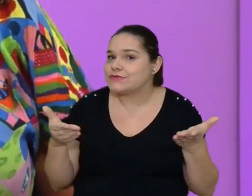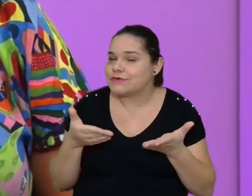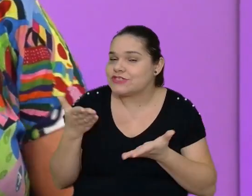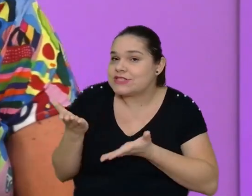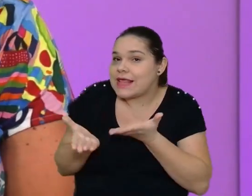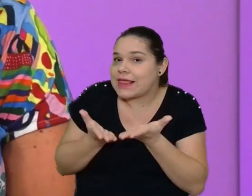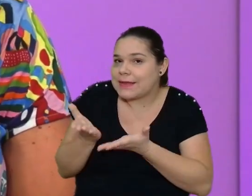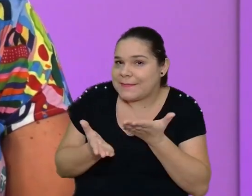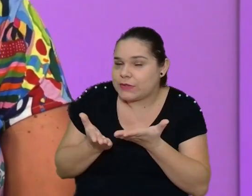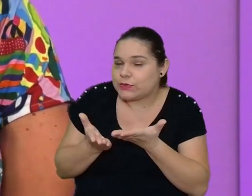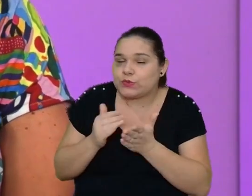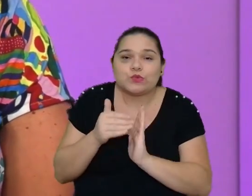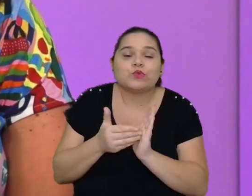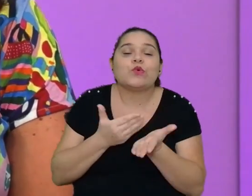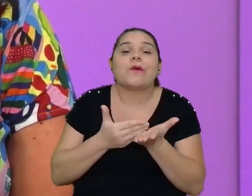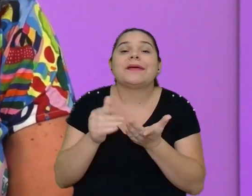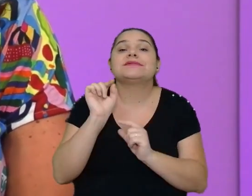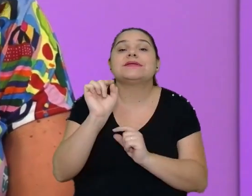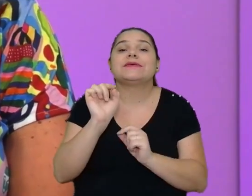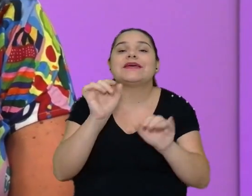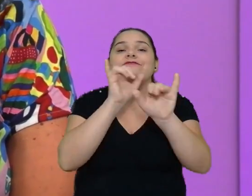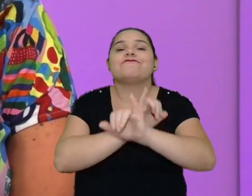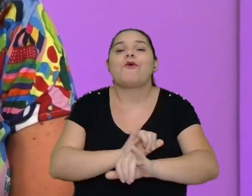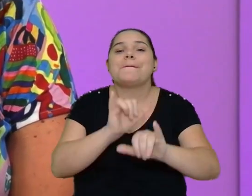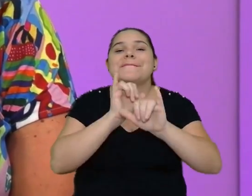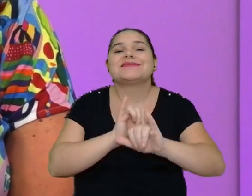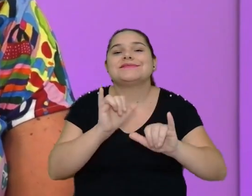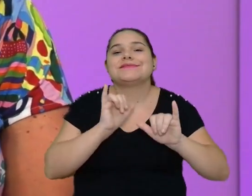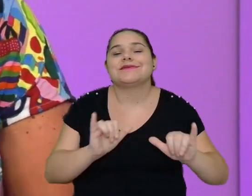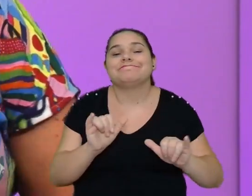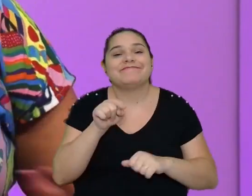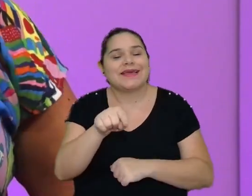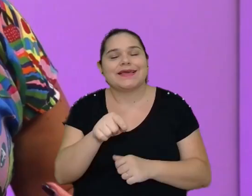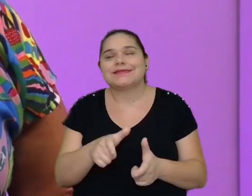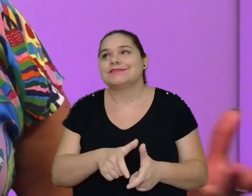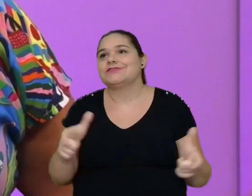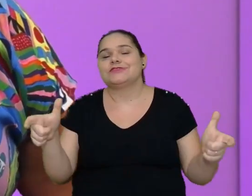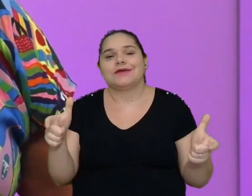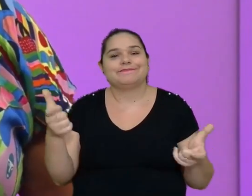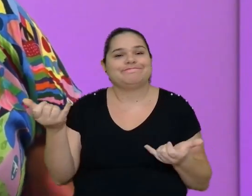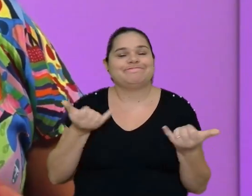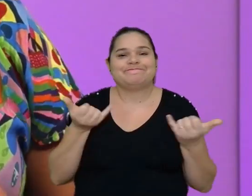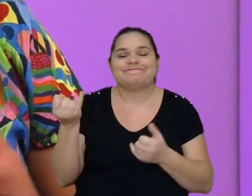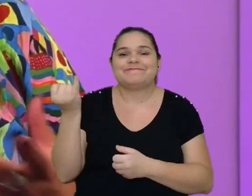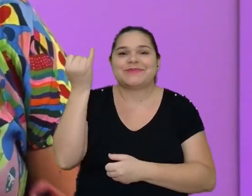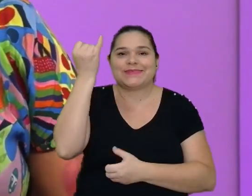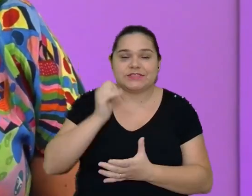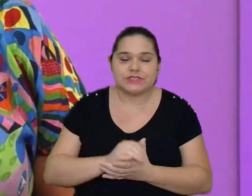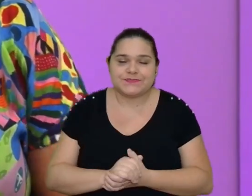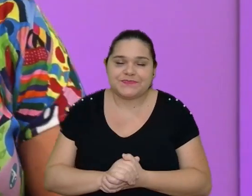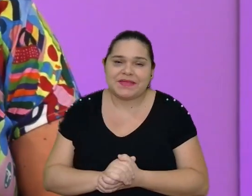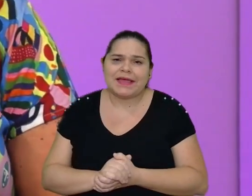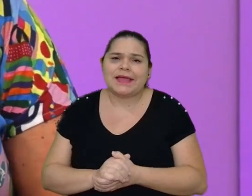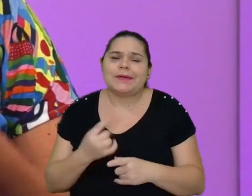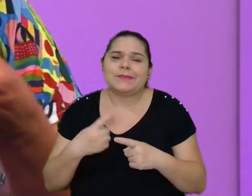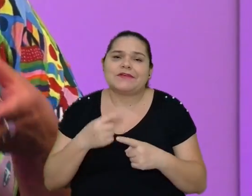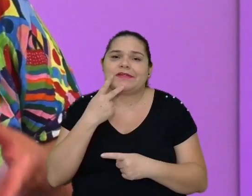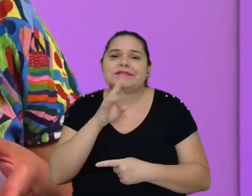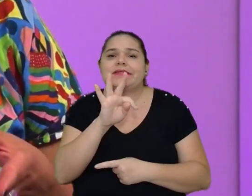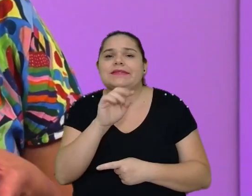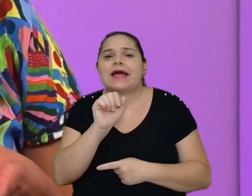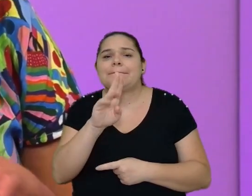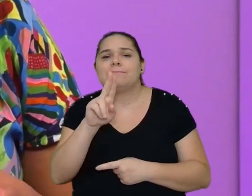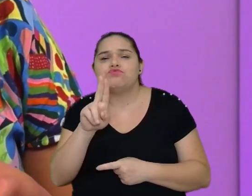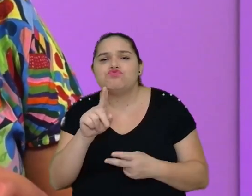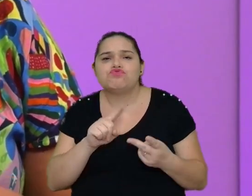tudo começa com a informação e esse já é um grande ganho. Então, a partir de tudo que a gente estava falando, dos tabus, não se fala. Então, você começar